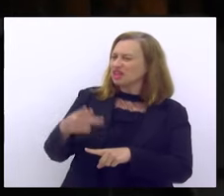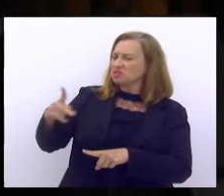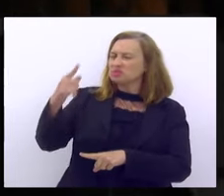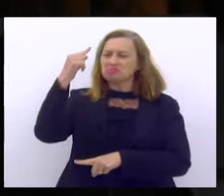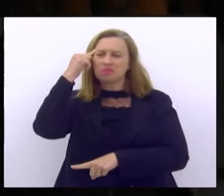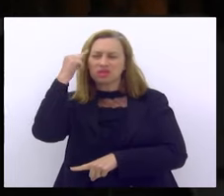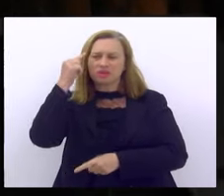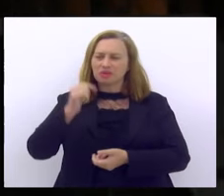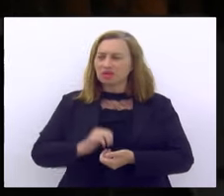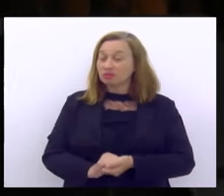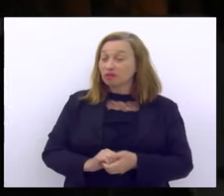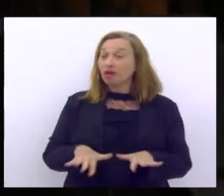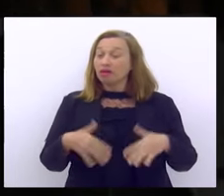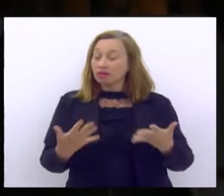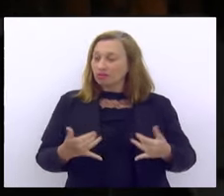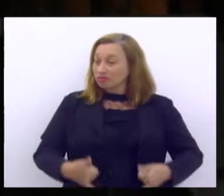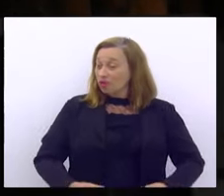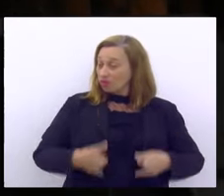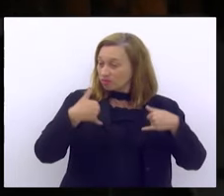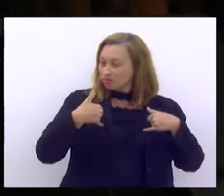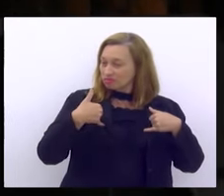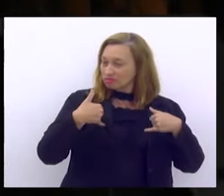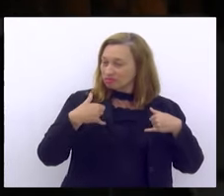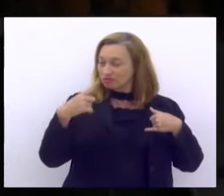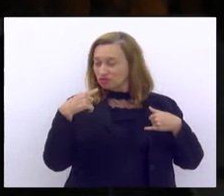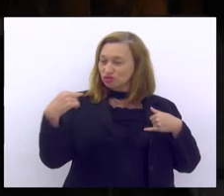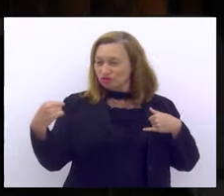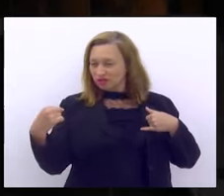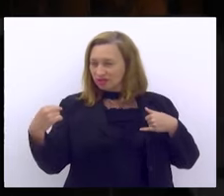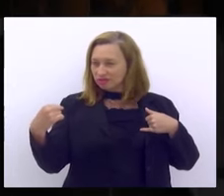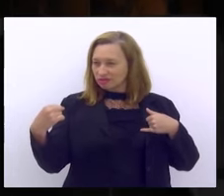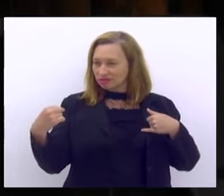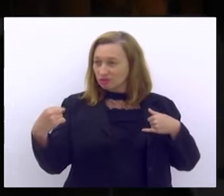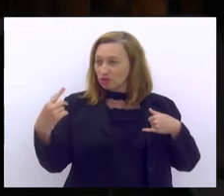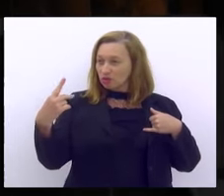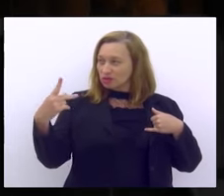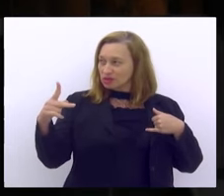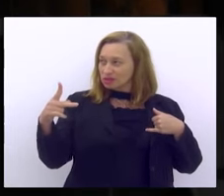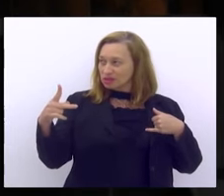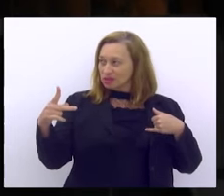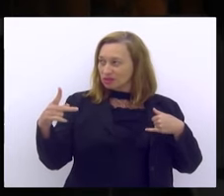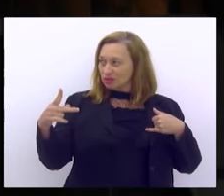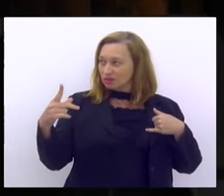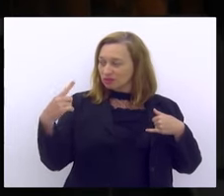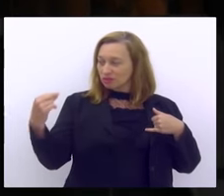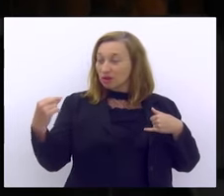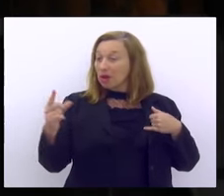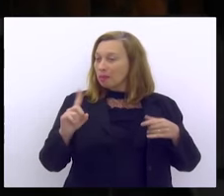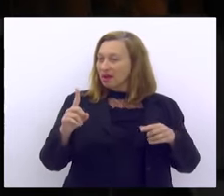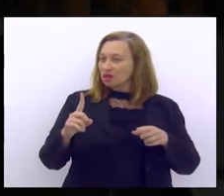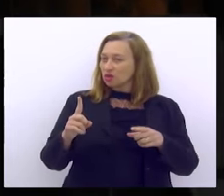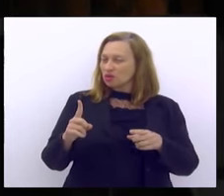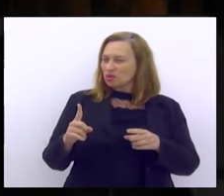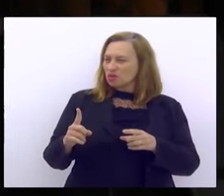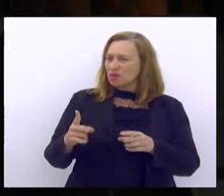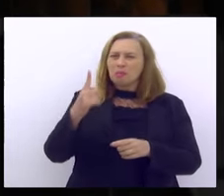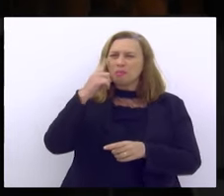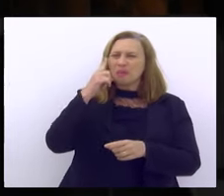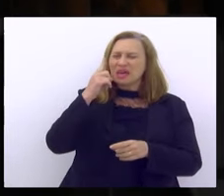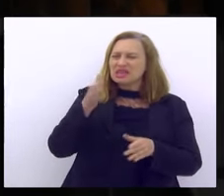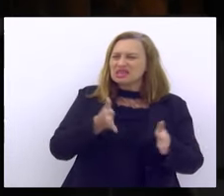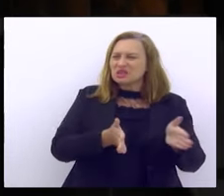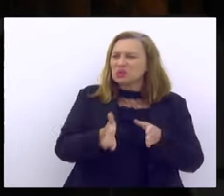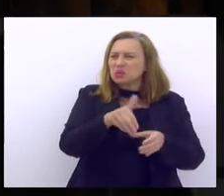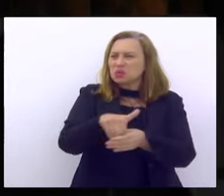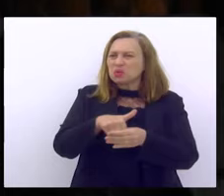pensa. Então me orgulha ser escolhido como seu opositor, mas não antecipe o calendário eleitoral. Não